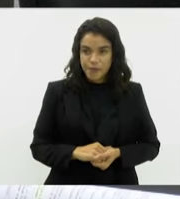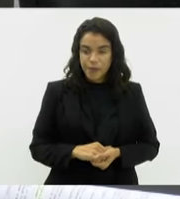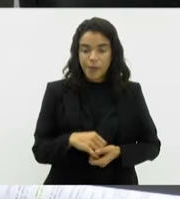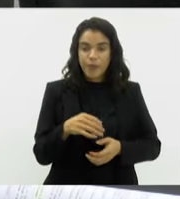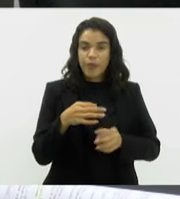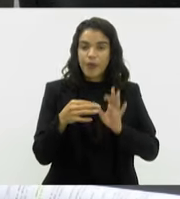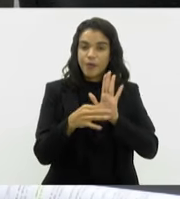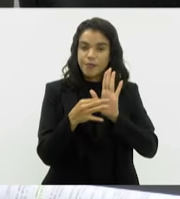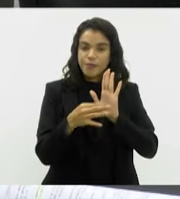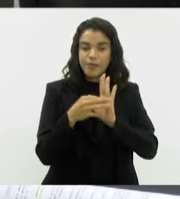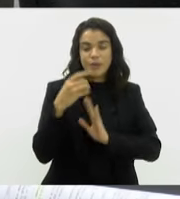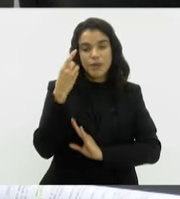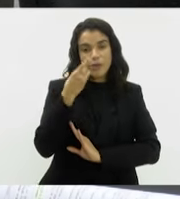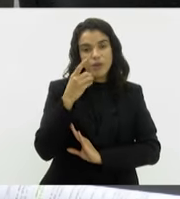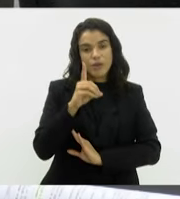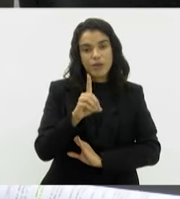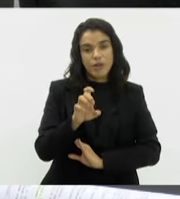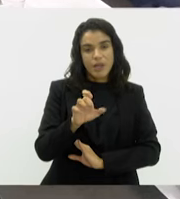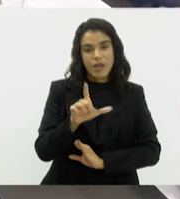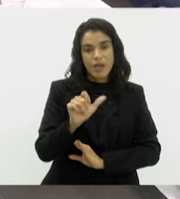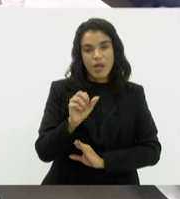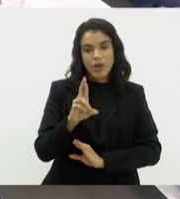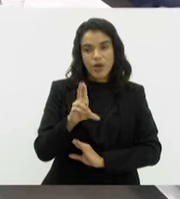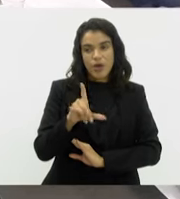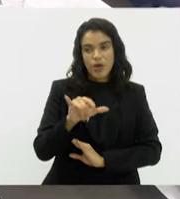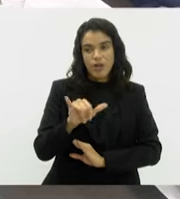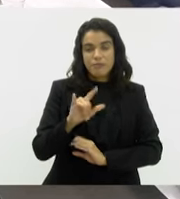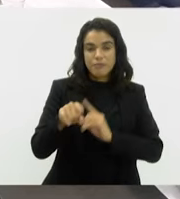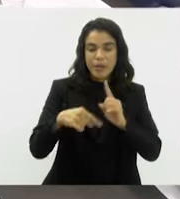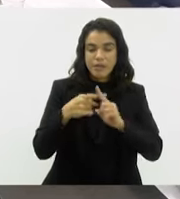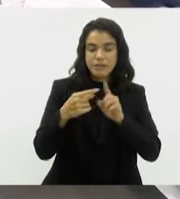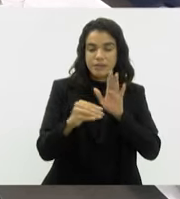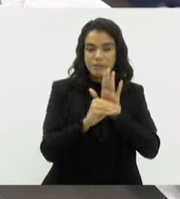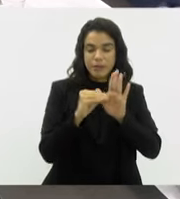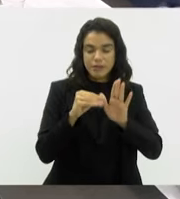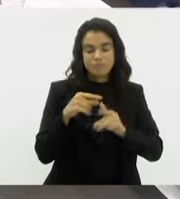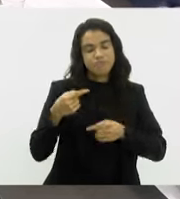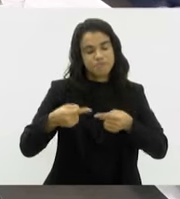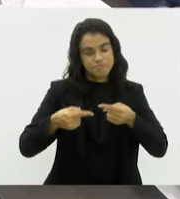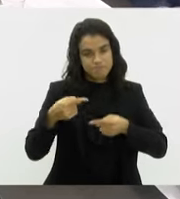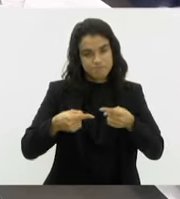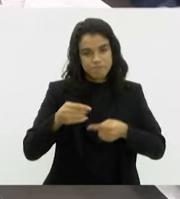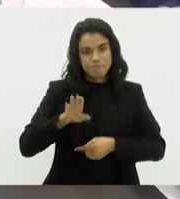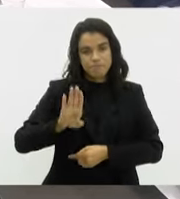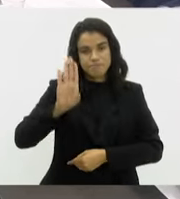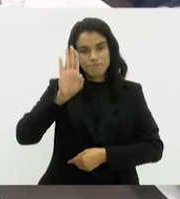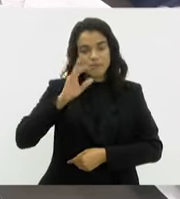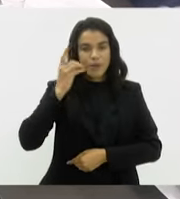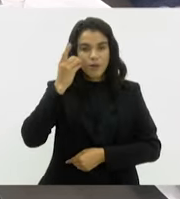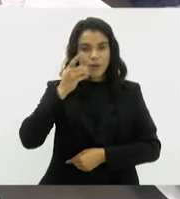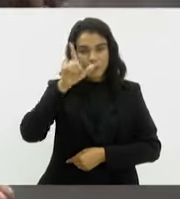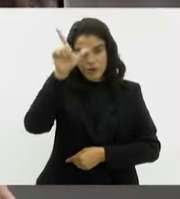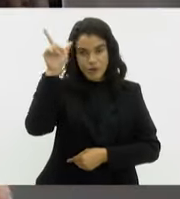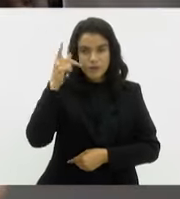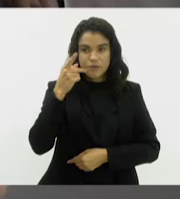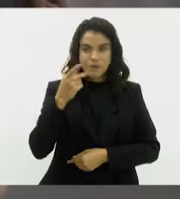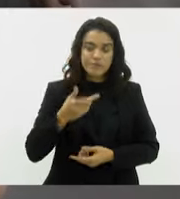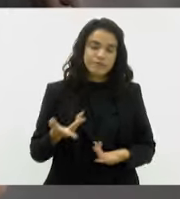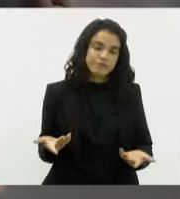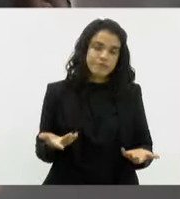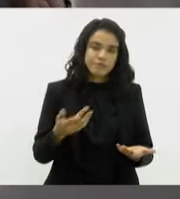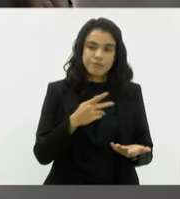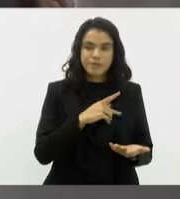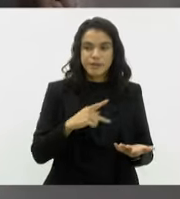Parecer, deputado Guilherme Delarolha. Pela constitucionalidade com emendas. Para discutir isso. Para discutir, deputado Luiz Paulo, em discussão. Senhor